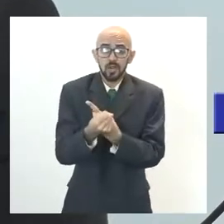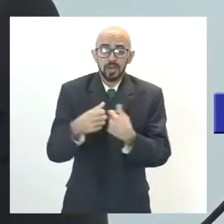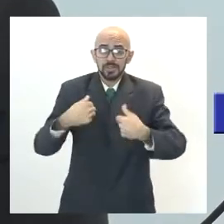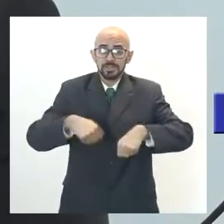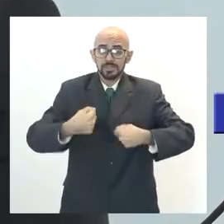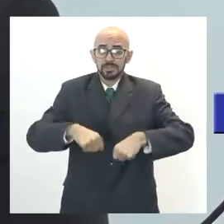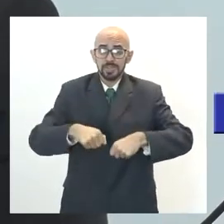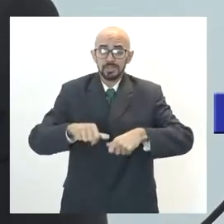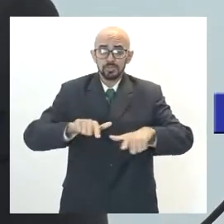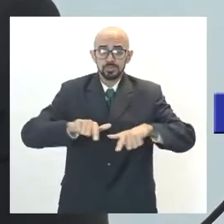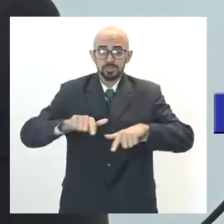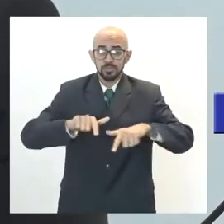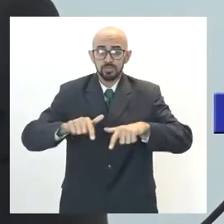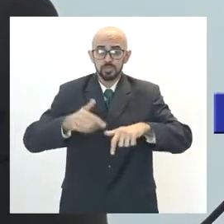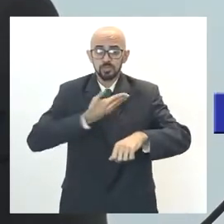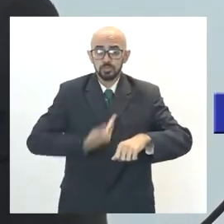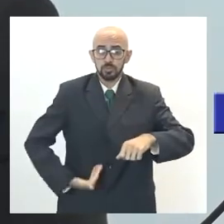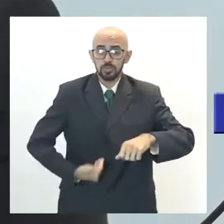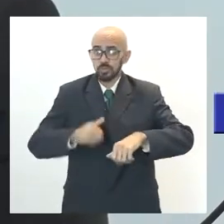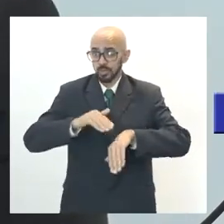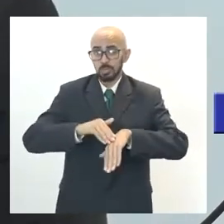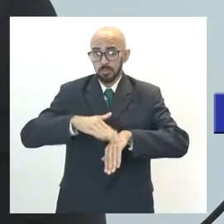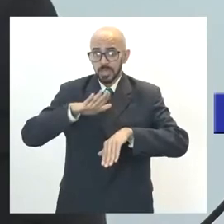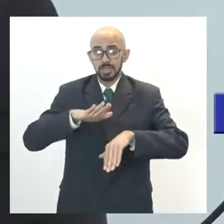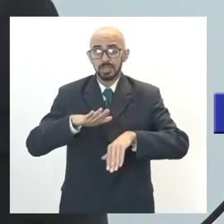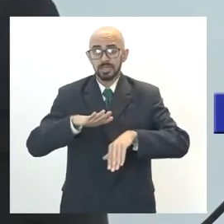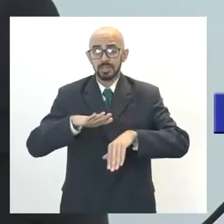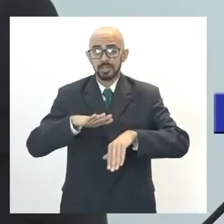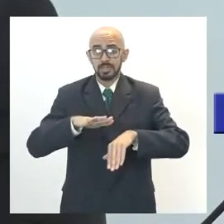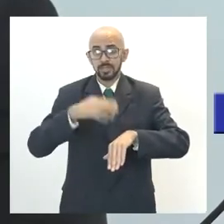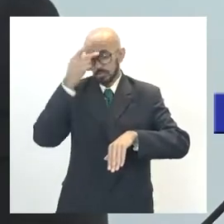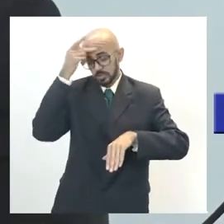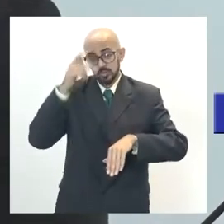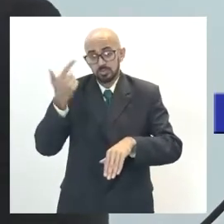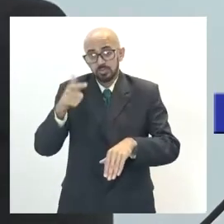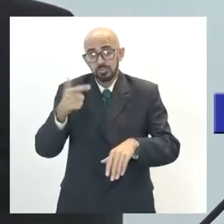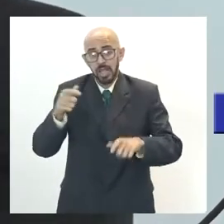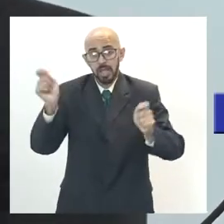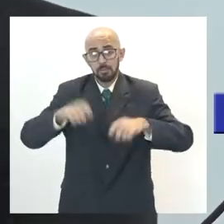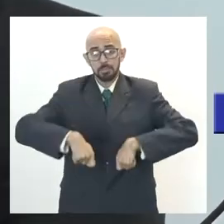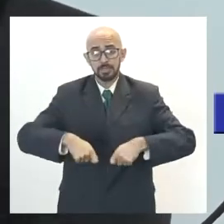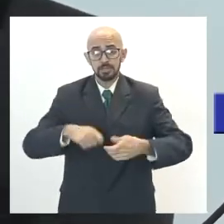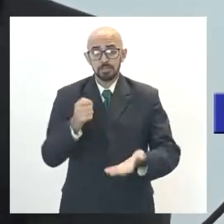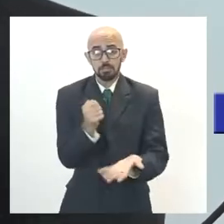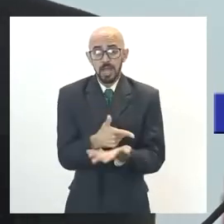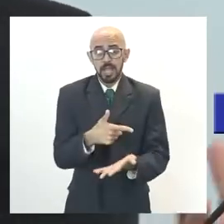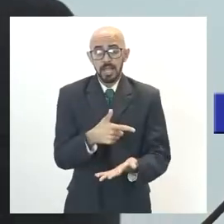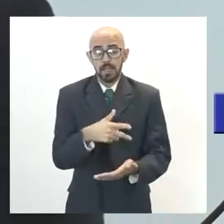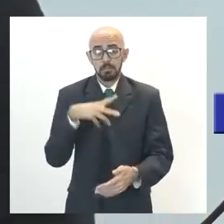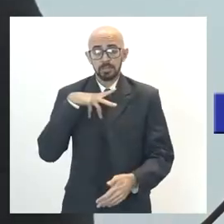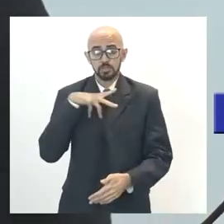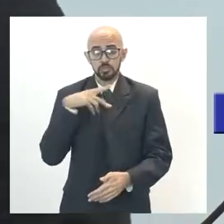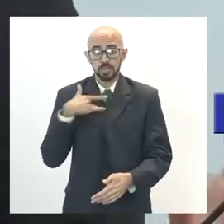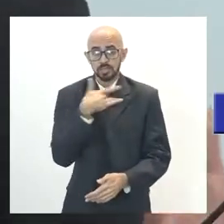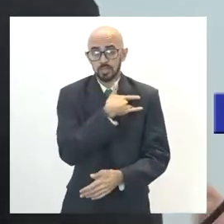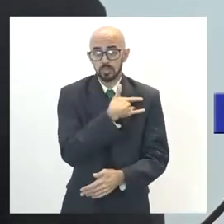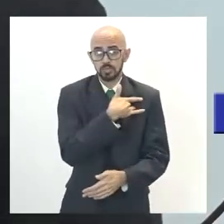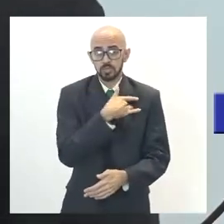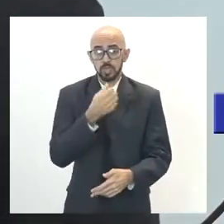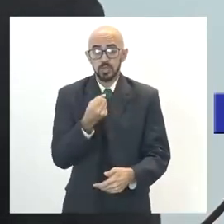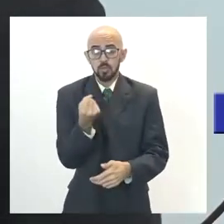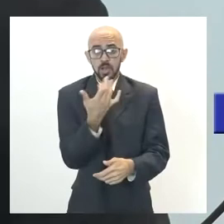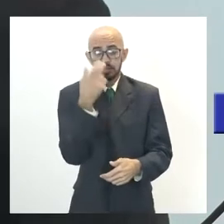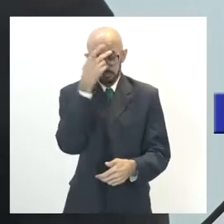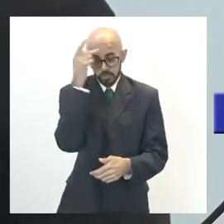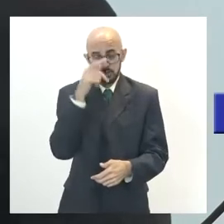serviço público ele aumenta né quantas pessoas não estão deixando de ter plano de saúde estão sendo atendido no SUS quantas pessoas não estão